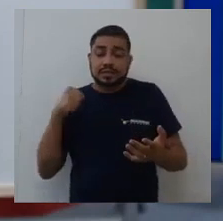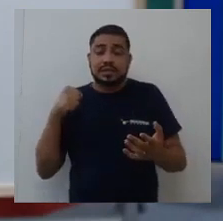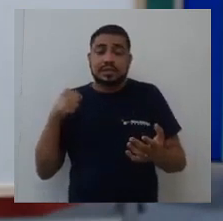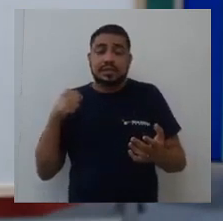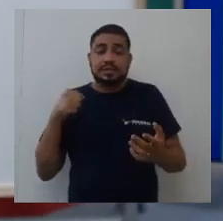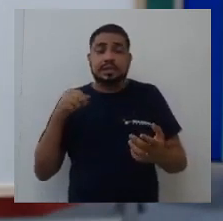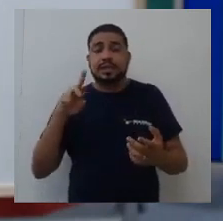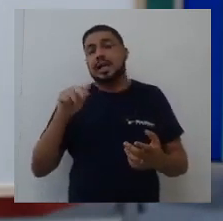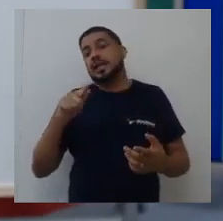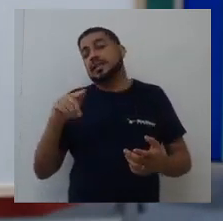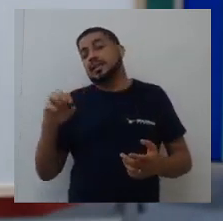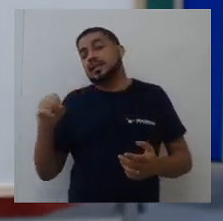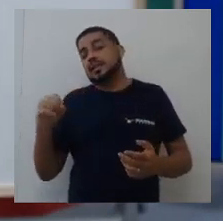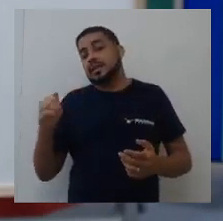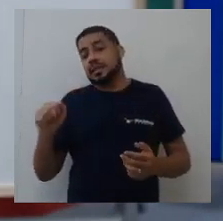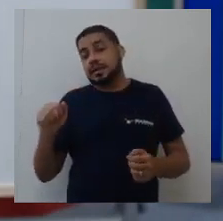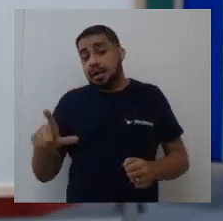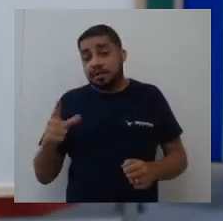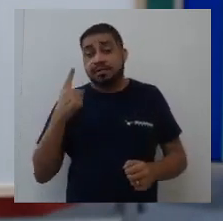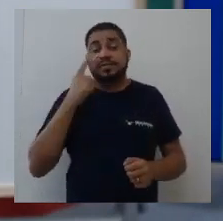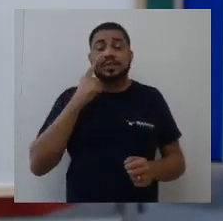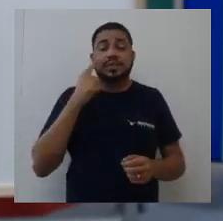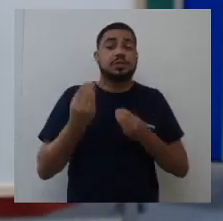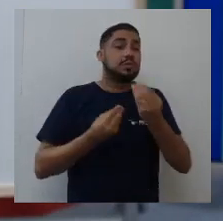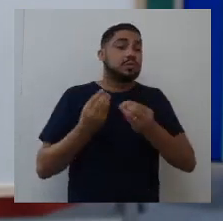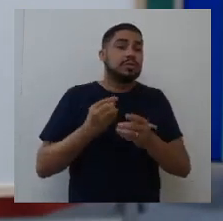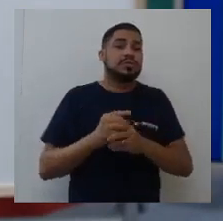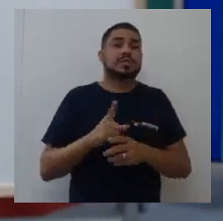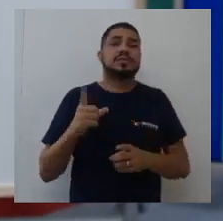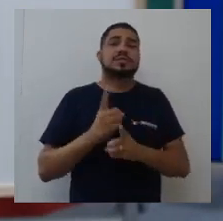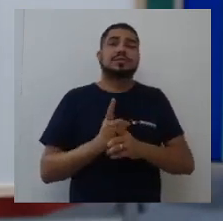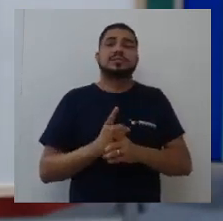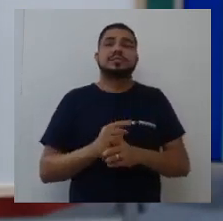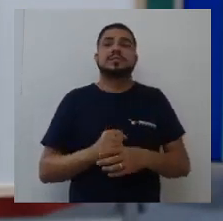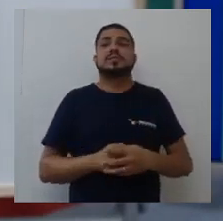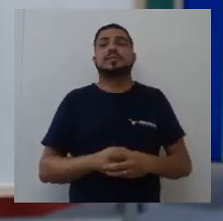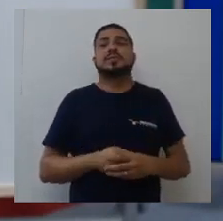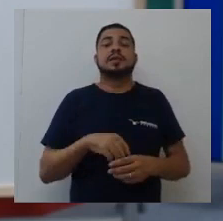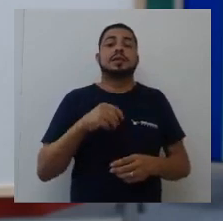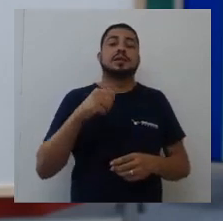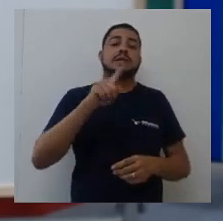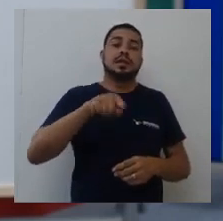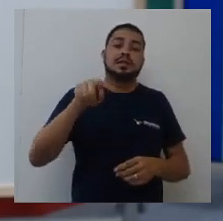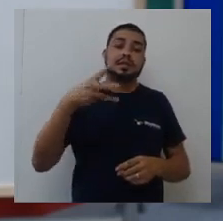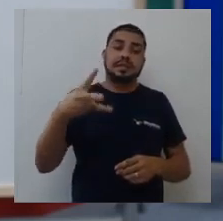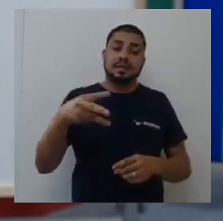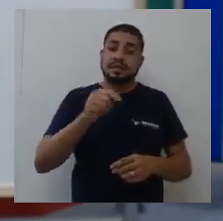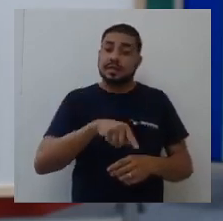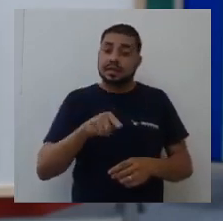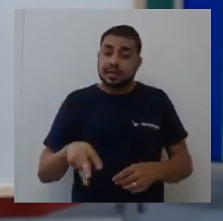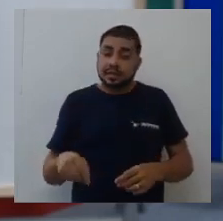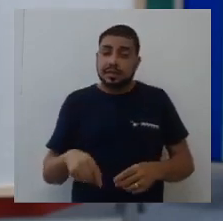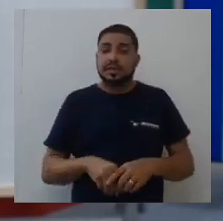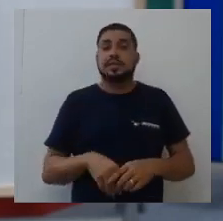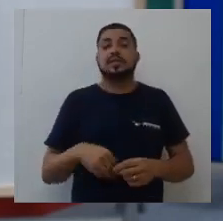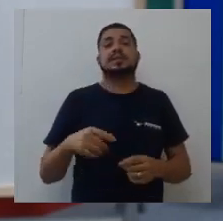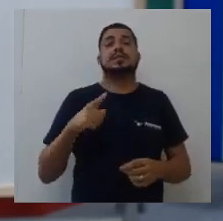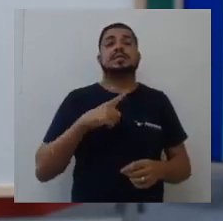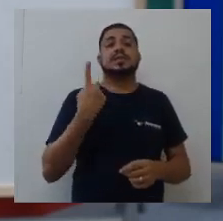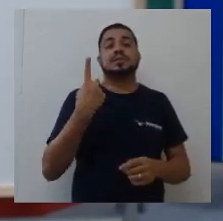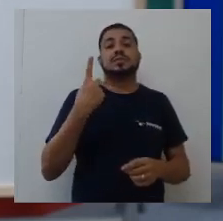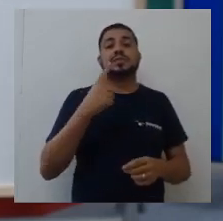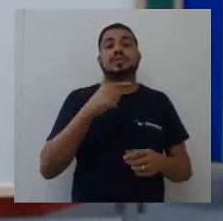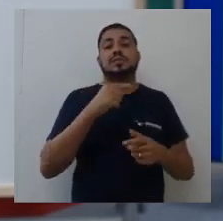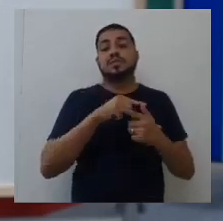o radical. Olha como fica. Raiz de 3 vezes raiz de 3 vai dar igual a raiz quadrada do número 9. Em cima, 1 vezes raiz